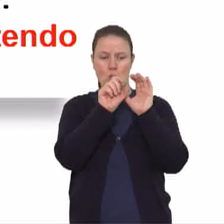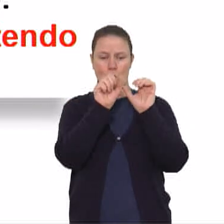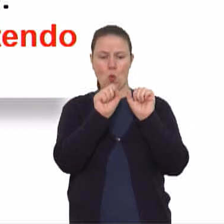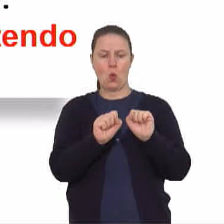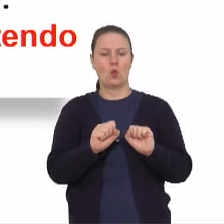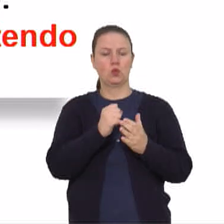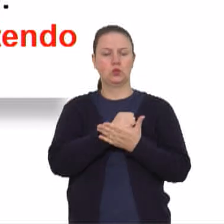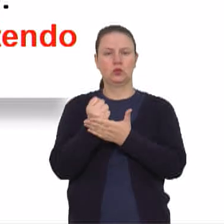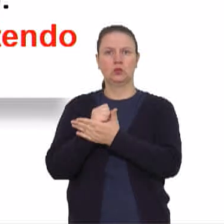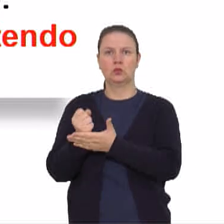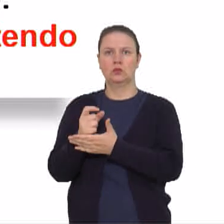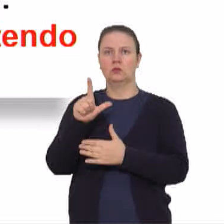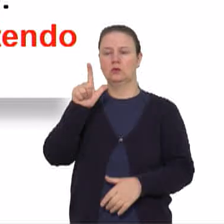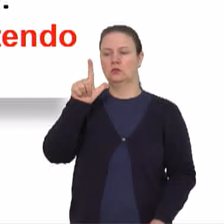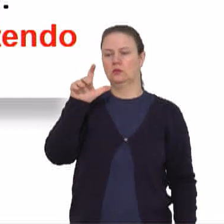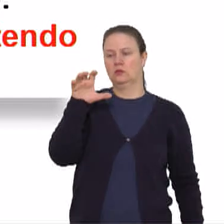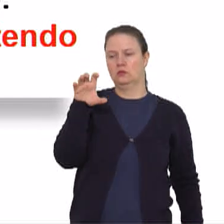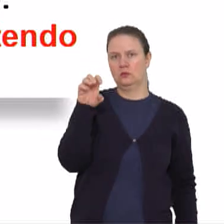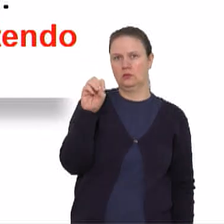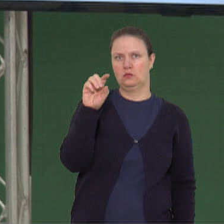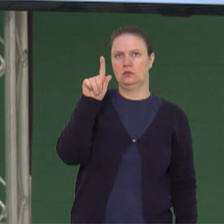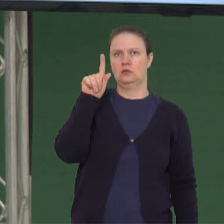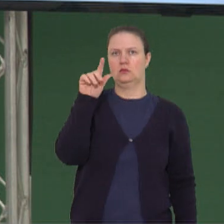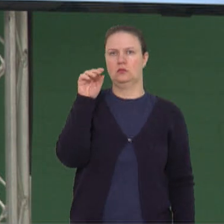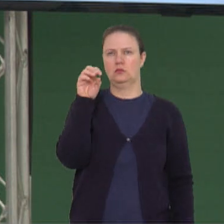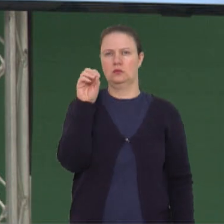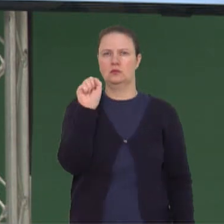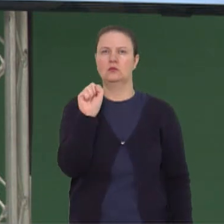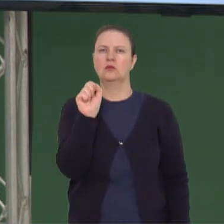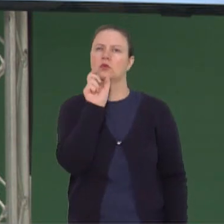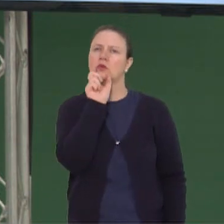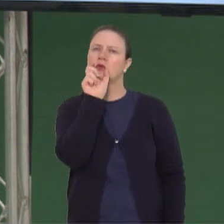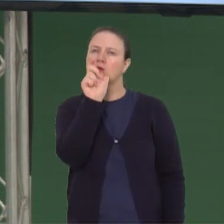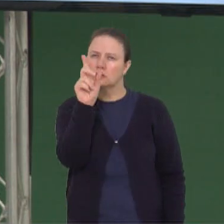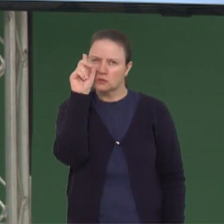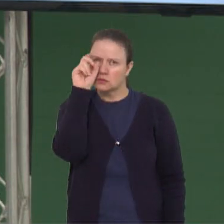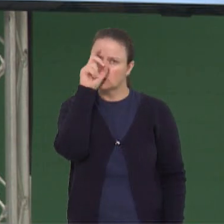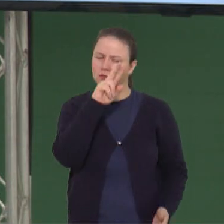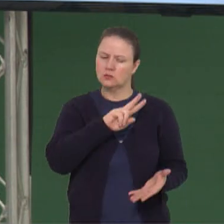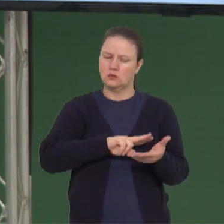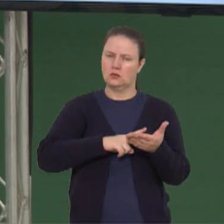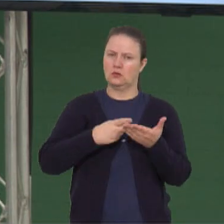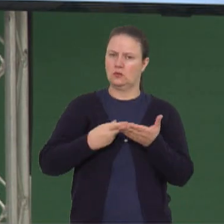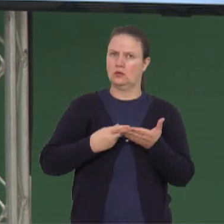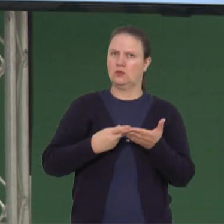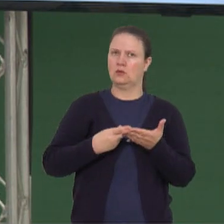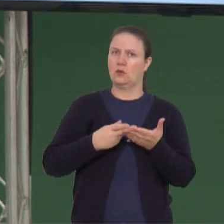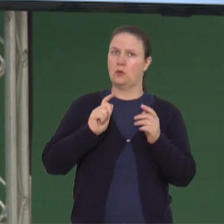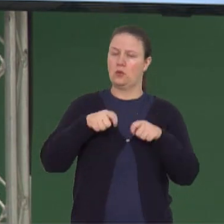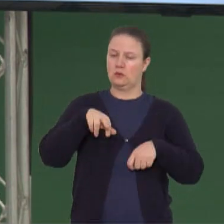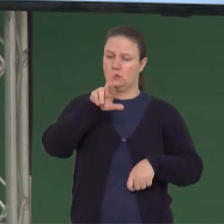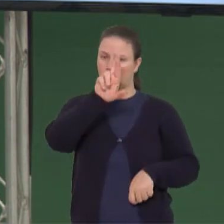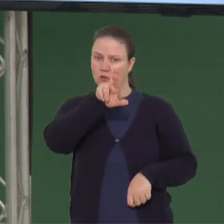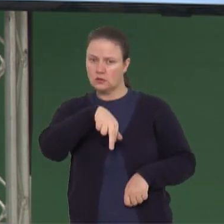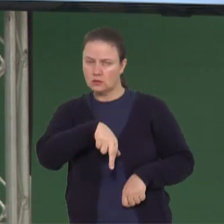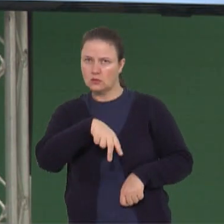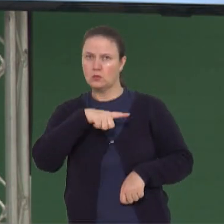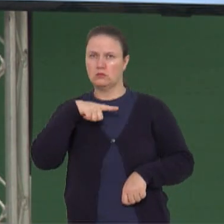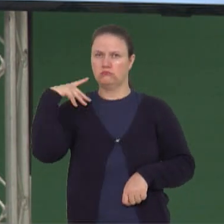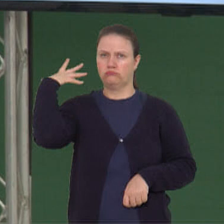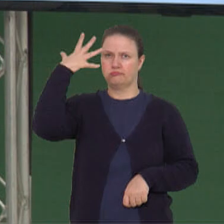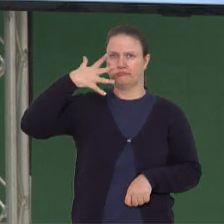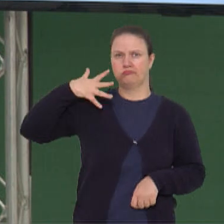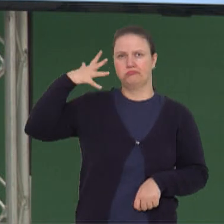o Logos. Logos é uma palavra de difícil tradução. Pode ser traduzida por razão,